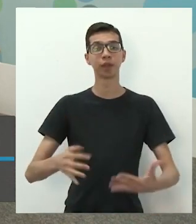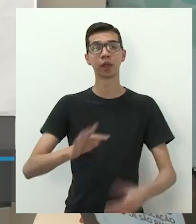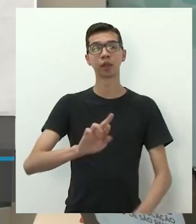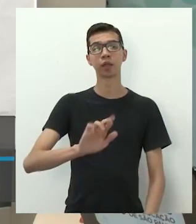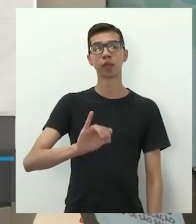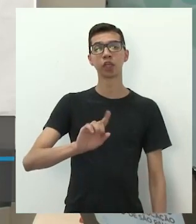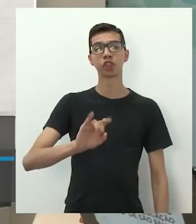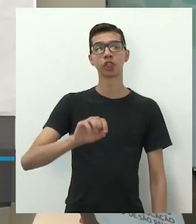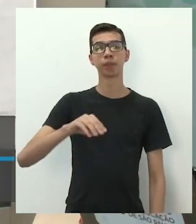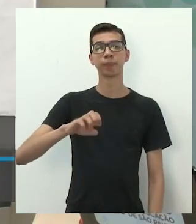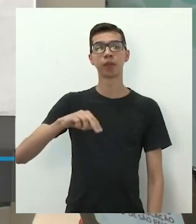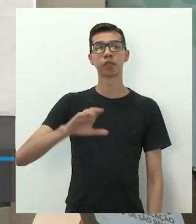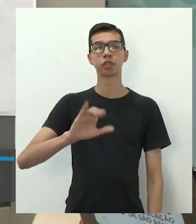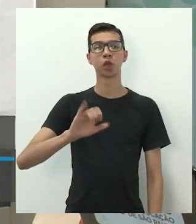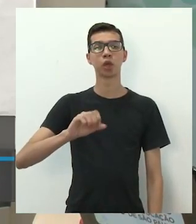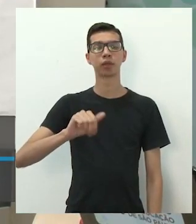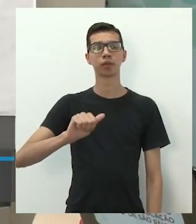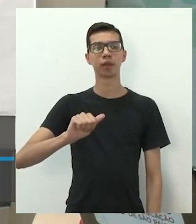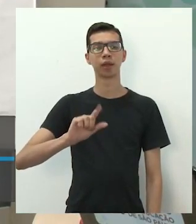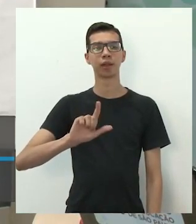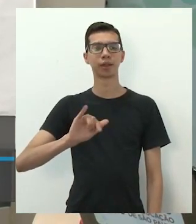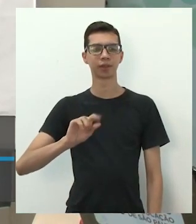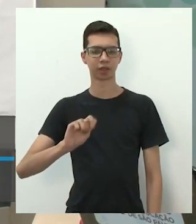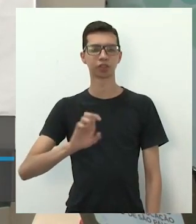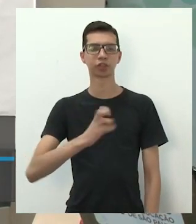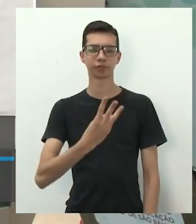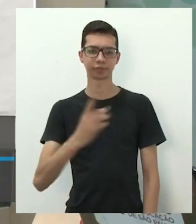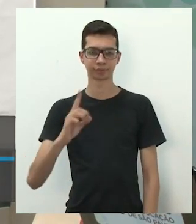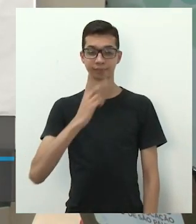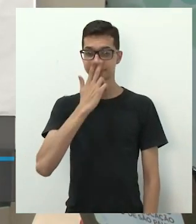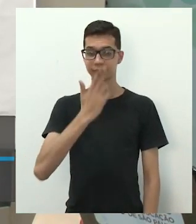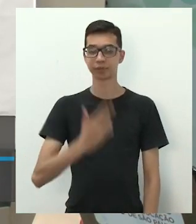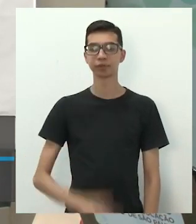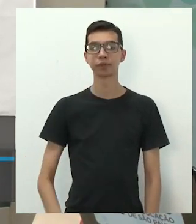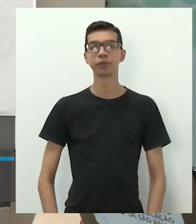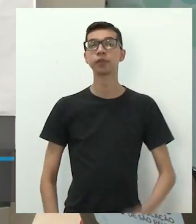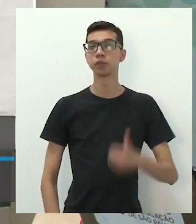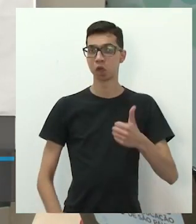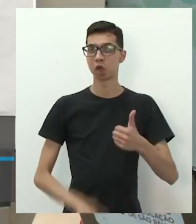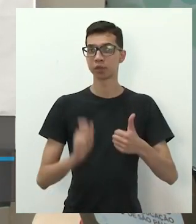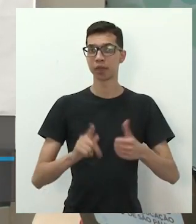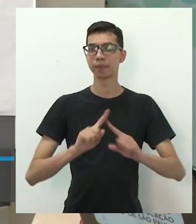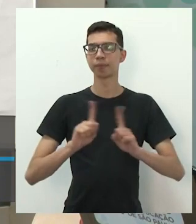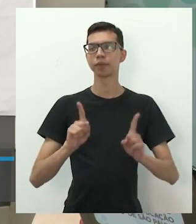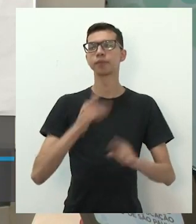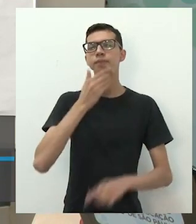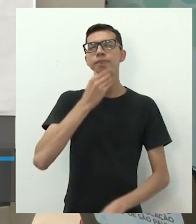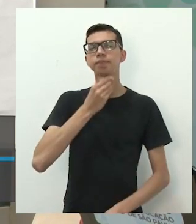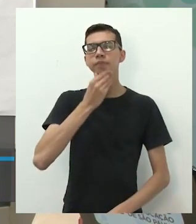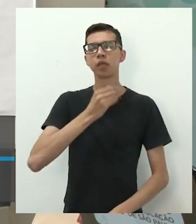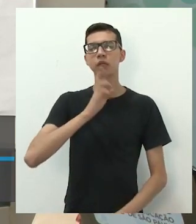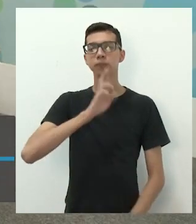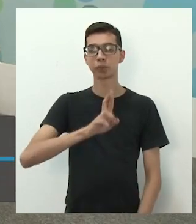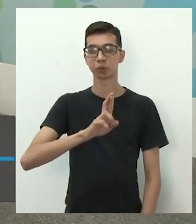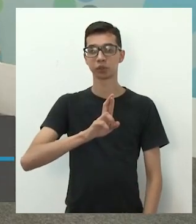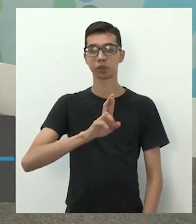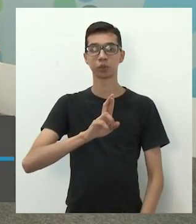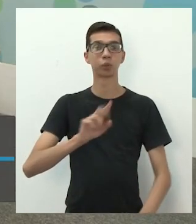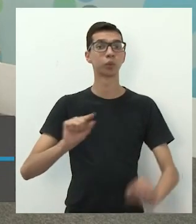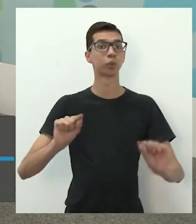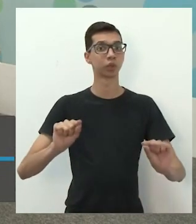só, gente, né? A Maju falou da tridimensionalidade, entretanto, né, o menino que falou que são obras,